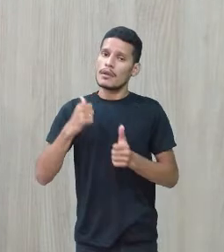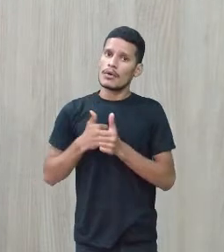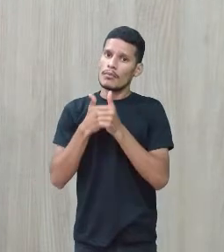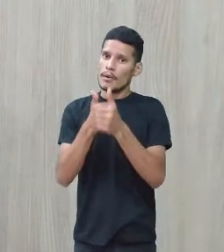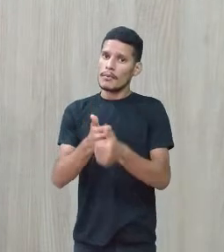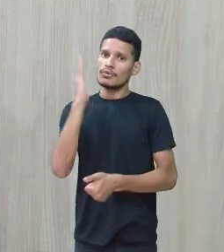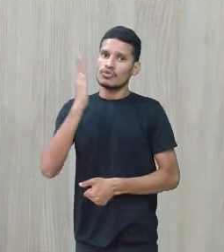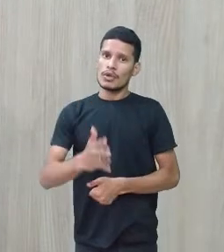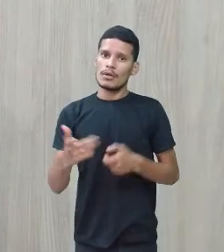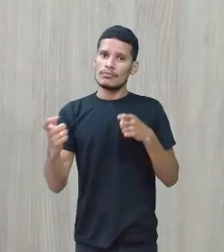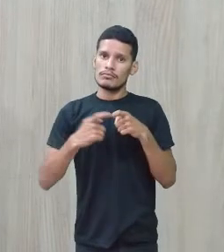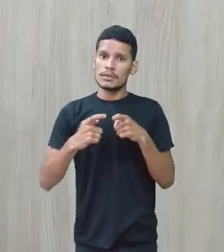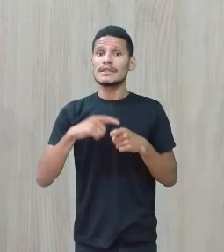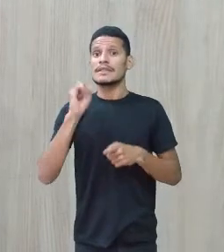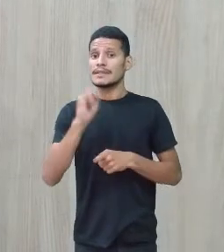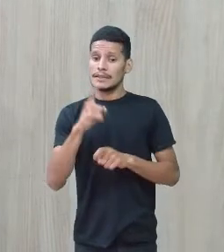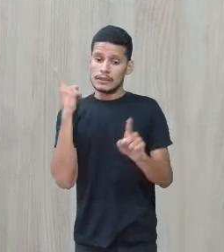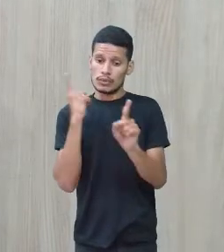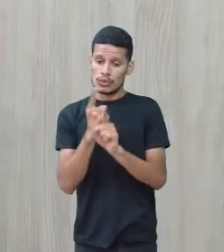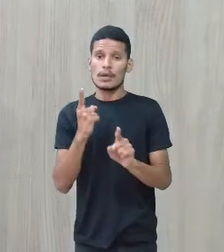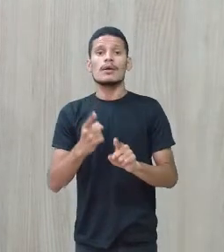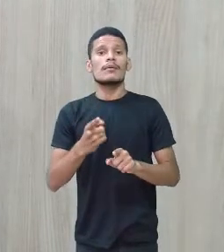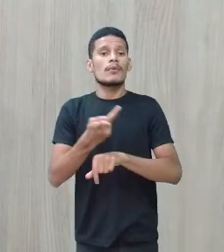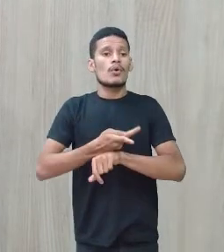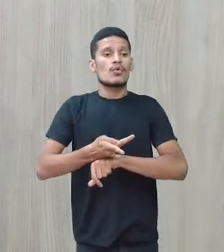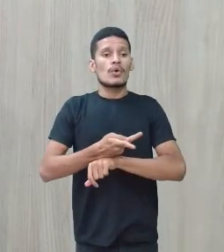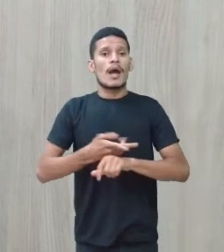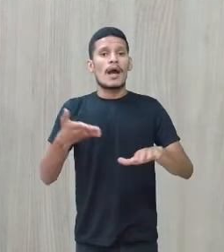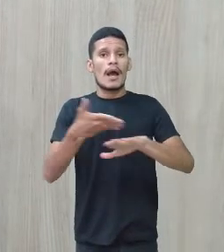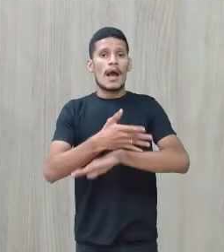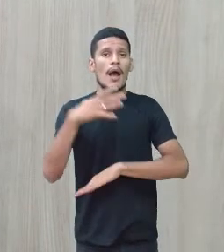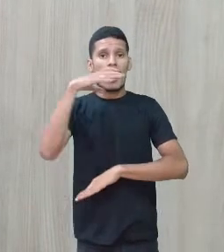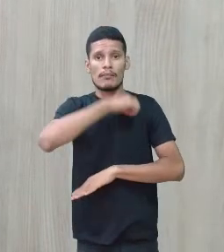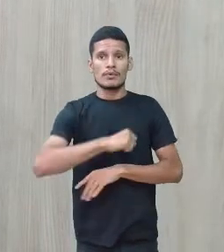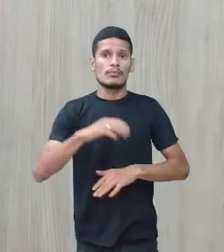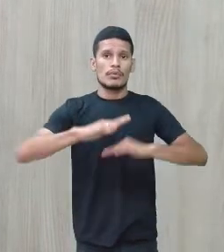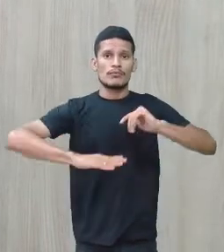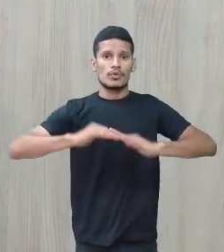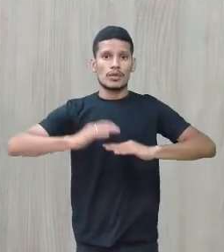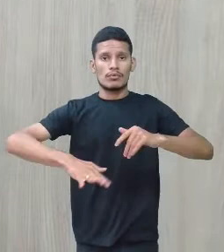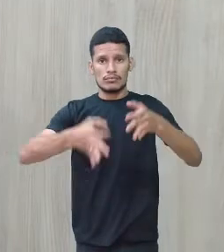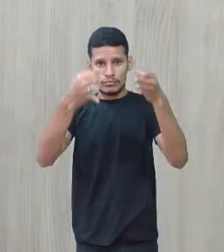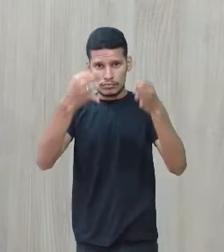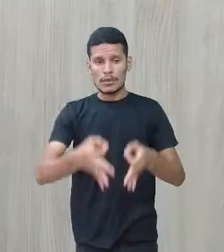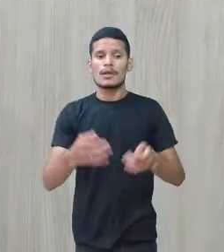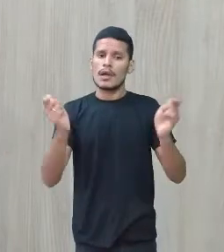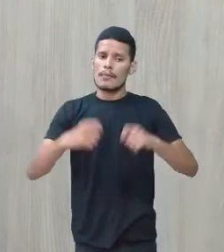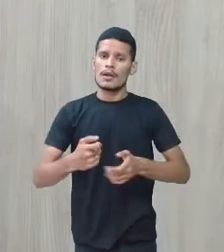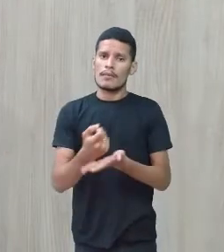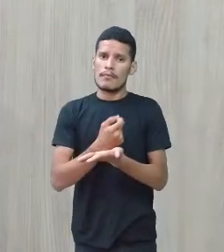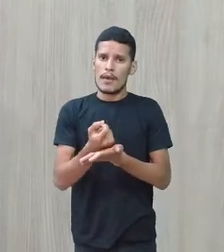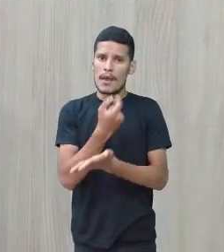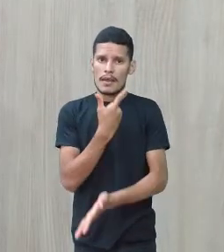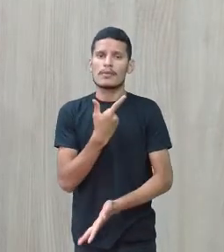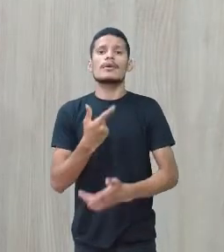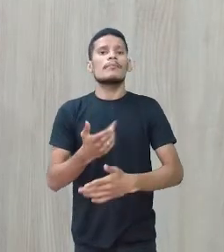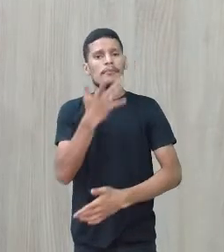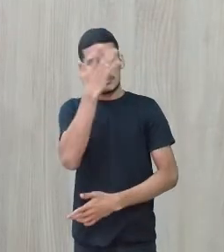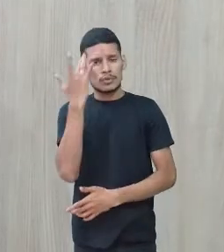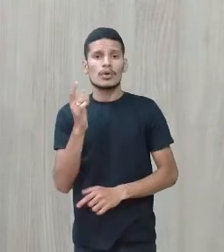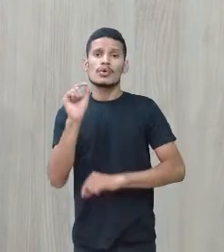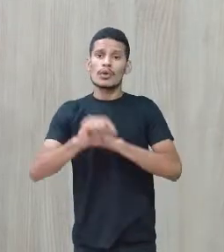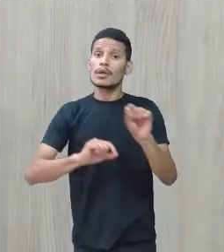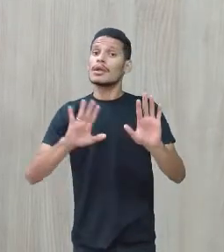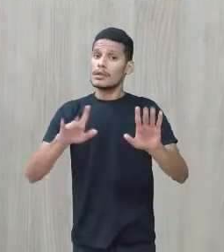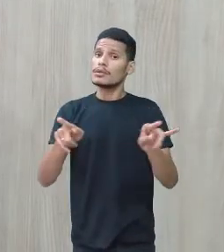acompanhamento. Assim que detectado, procurar o profissional competente para que ele possa medicar e a pessoa ficar. E